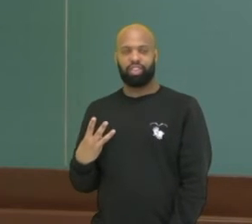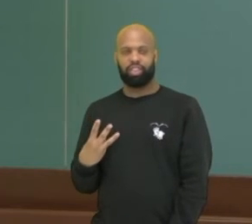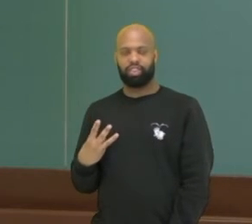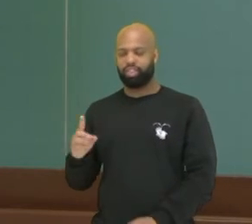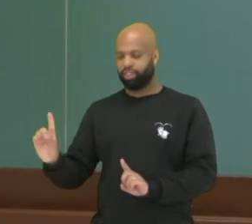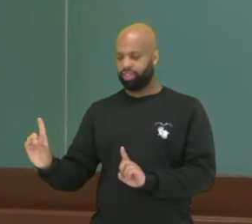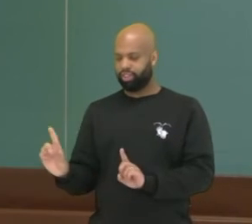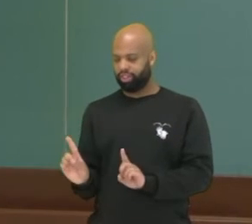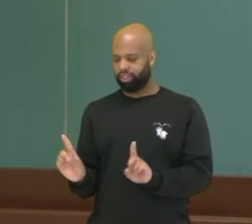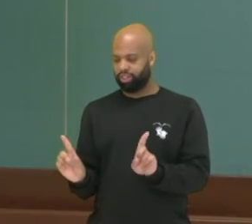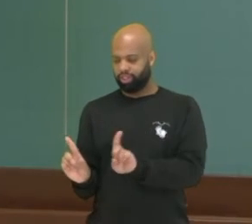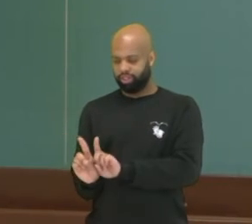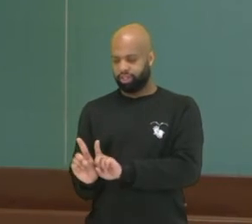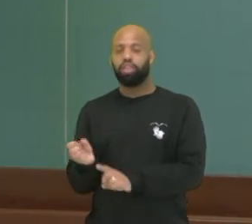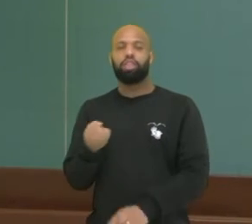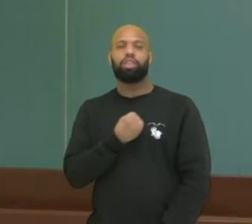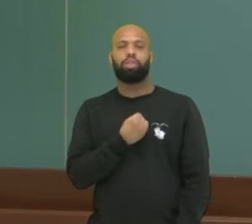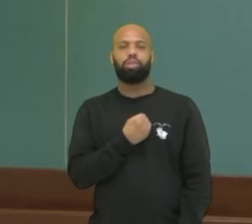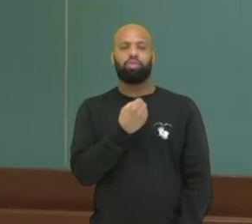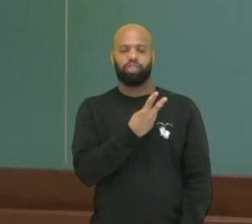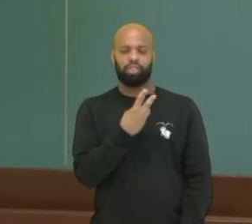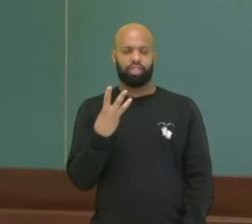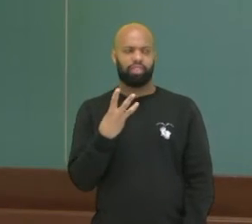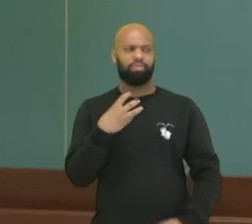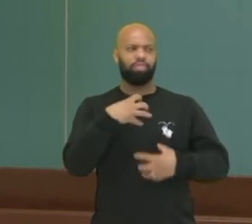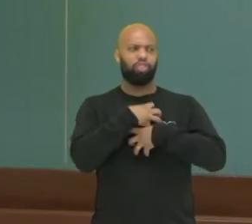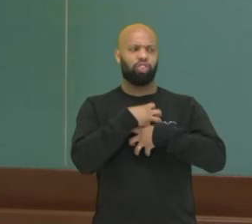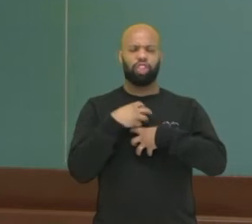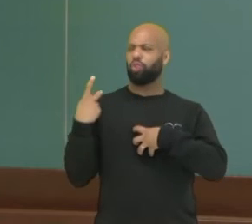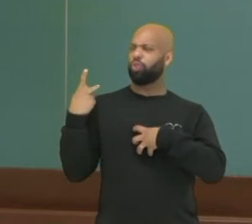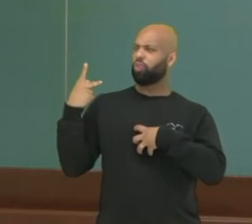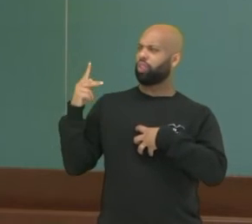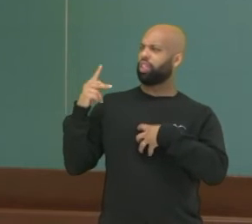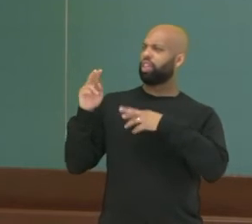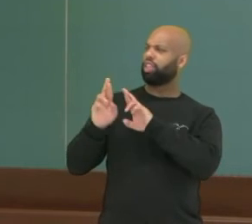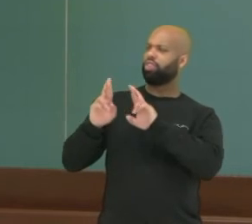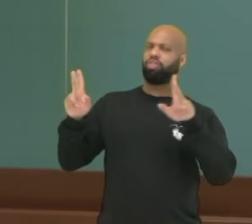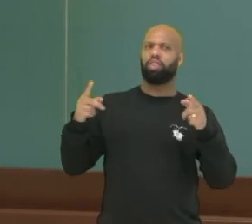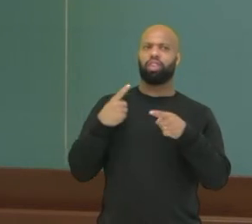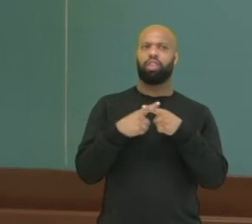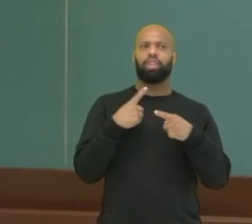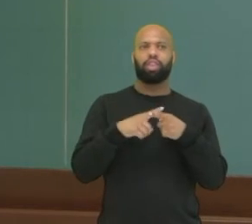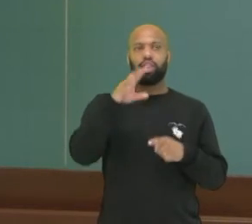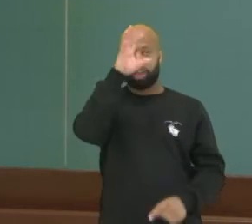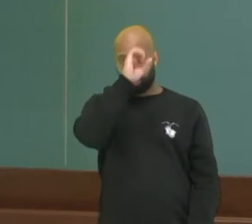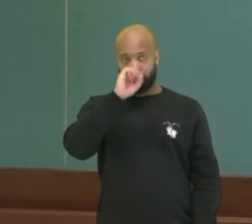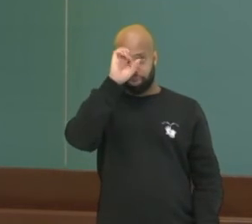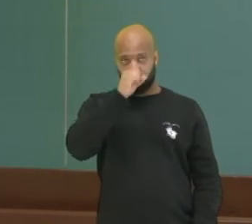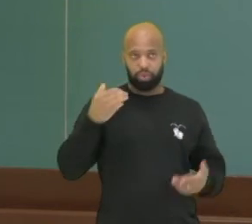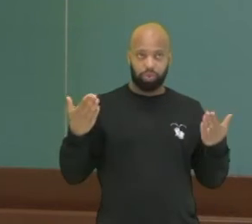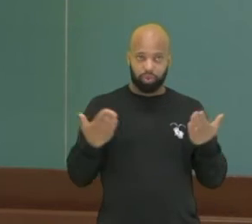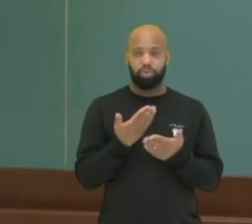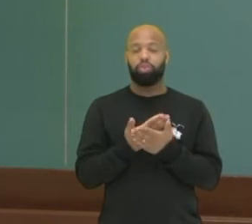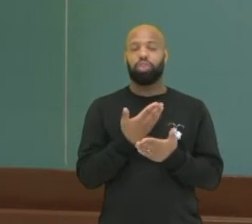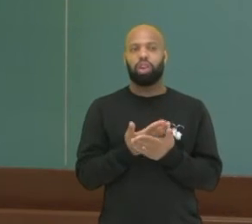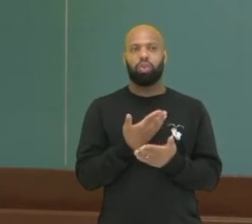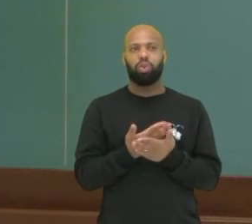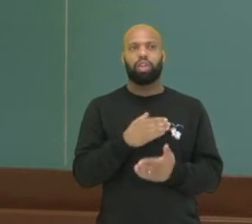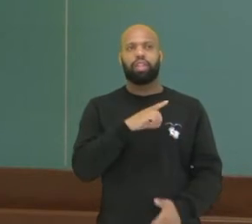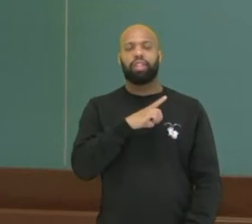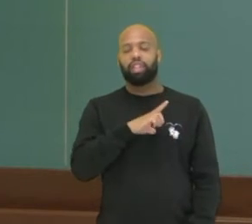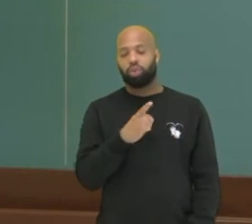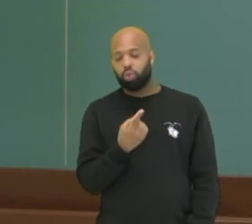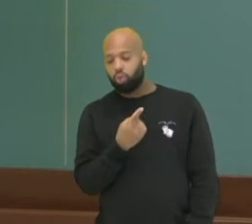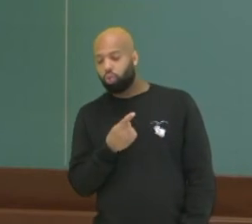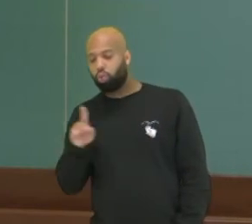23. Professora, é diferente. Por quê? Porque nós aprendemos nesta aula que